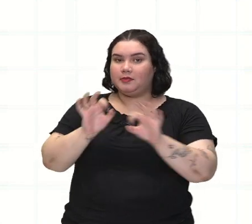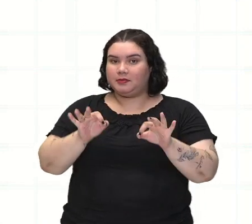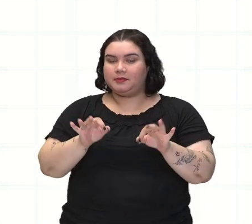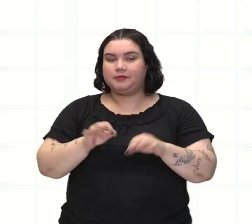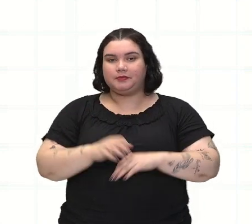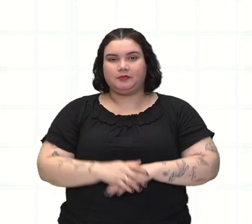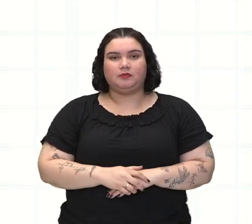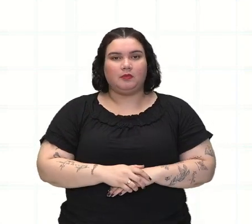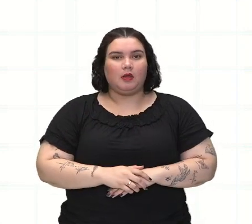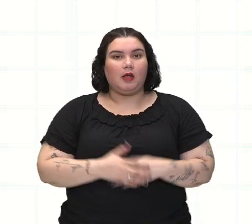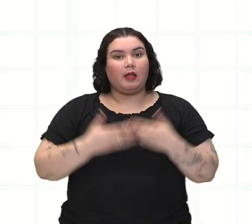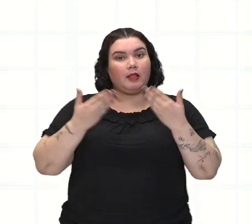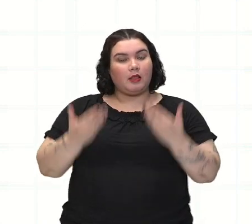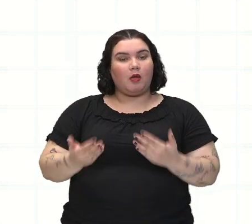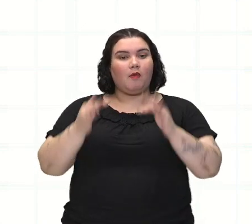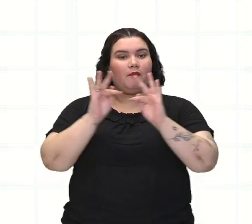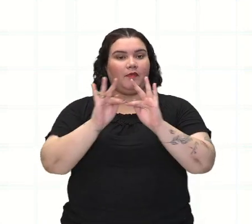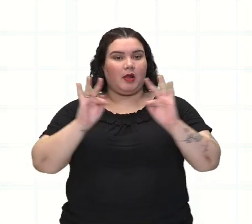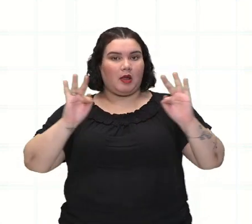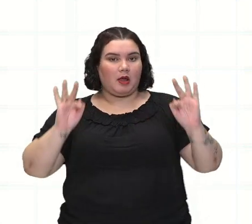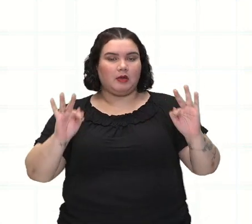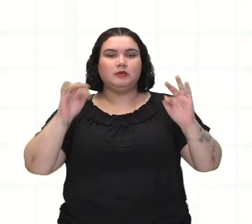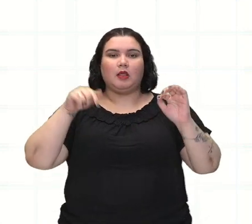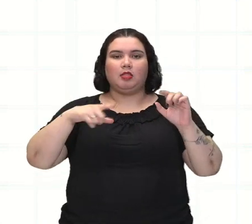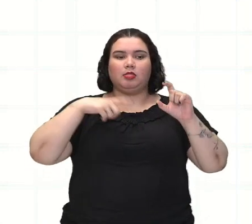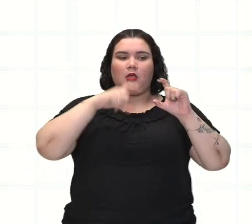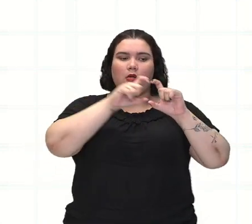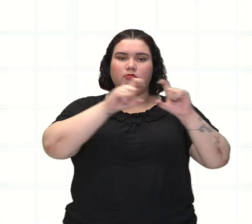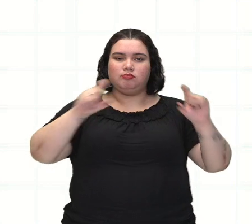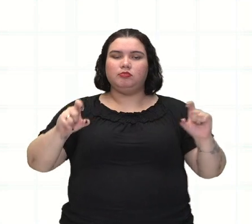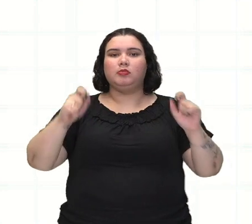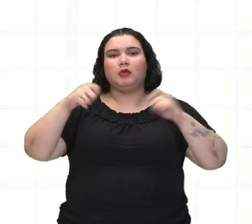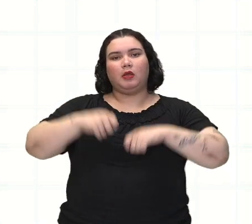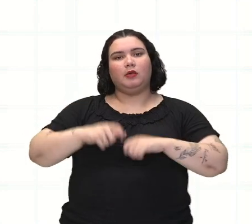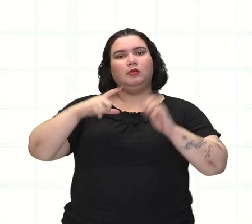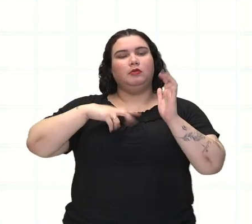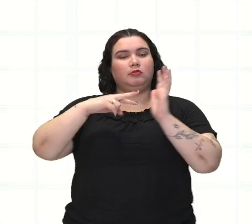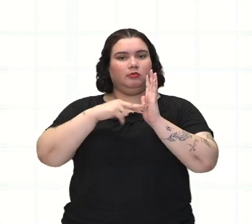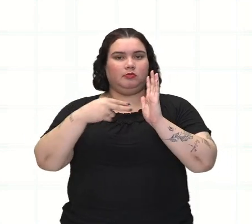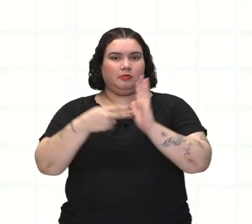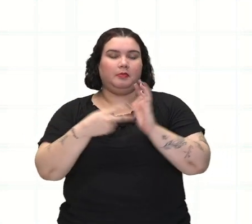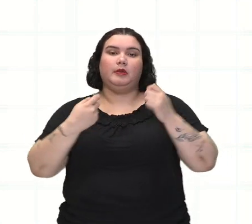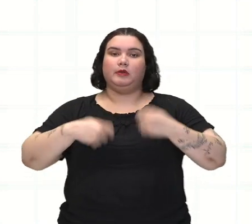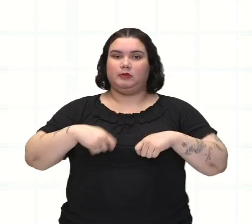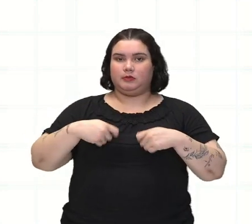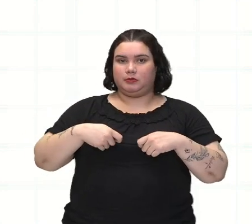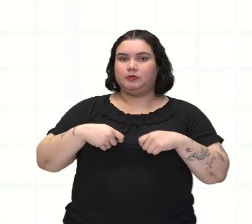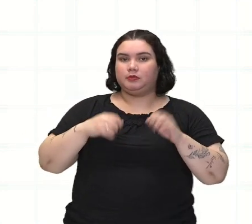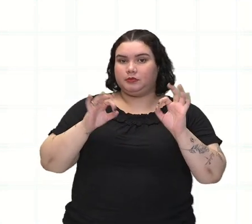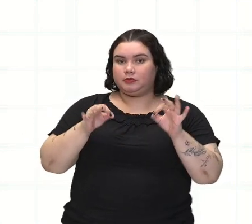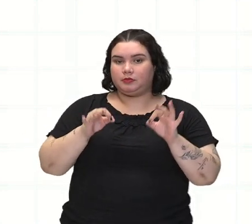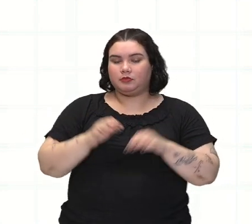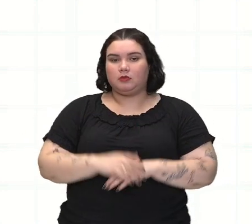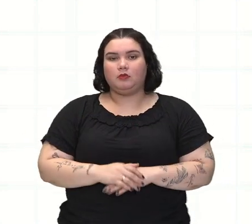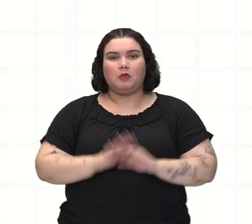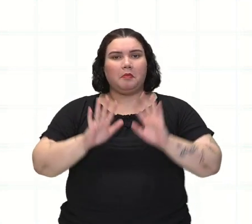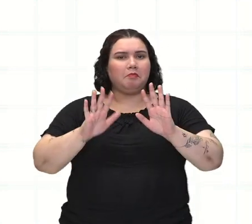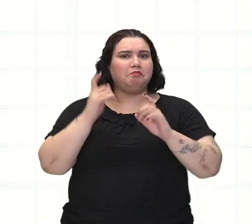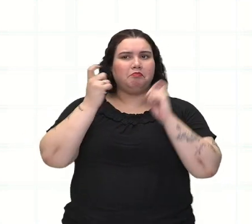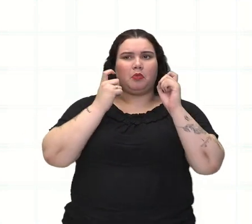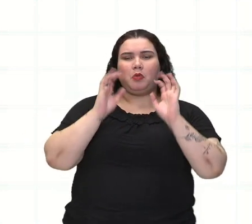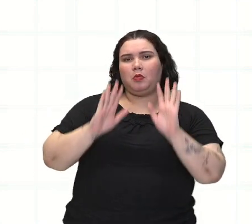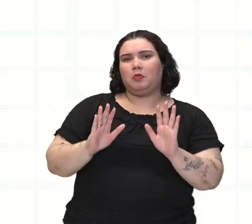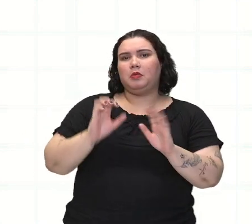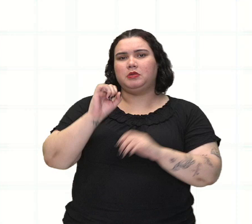a frase é o enunciado que tem um sentido, precisa ter sentido. Não importa se é uma palavra